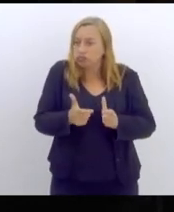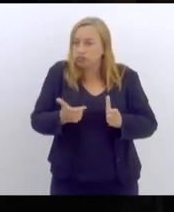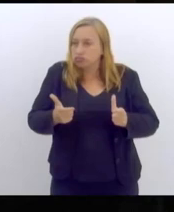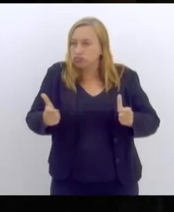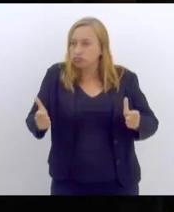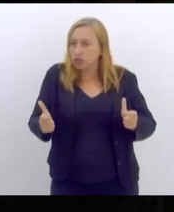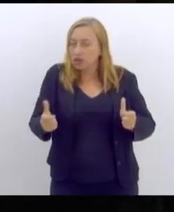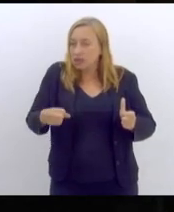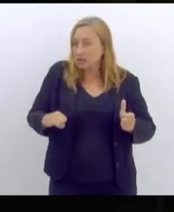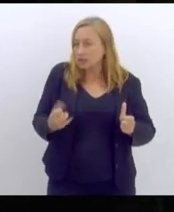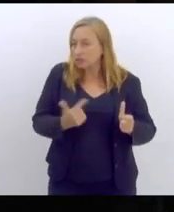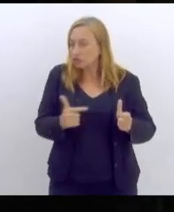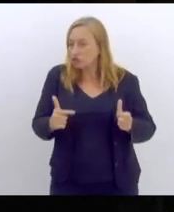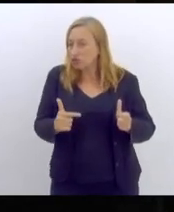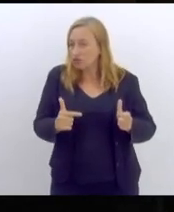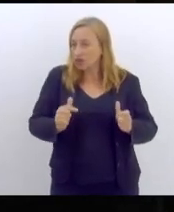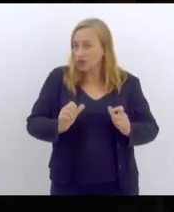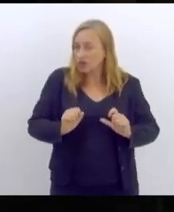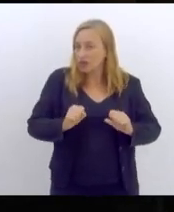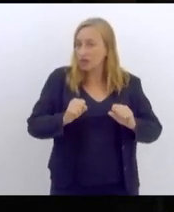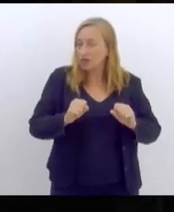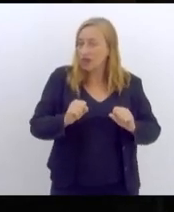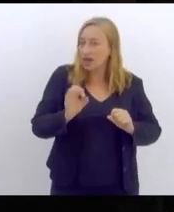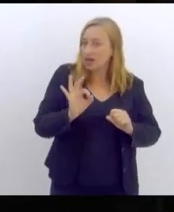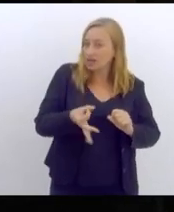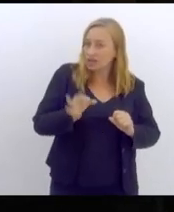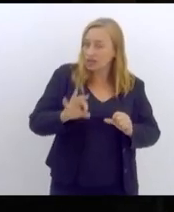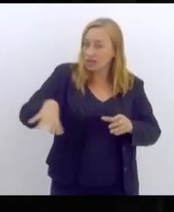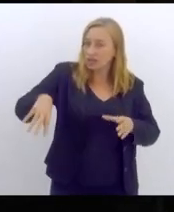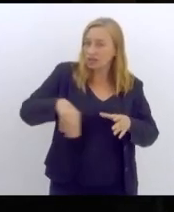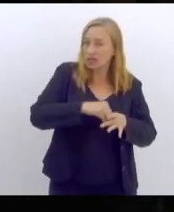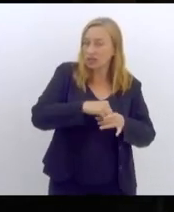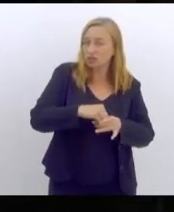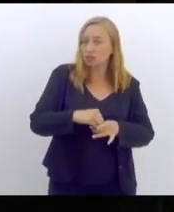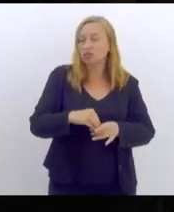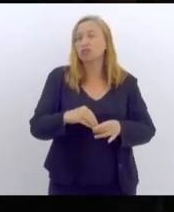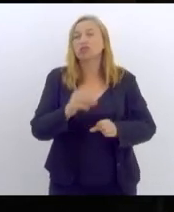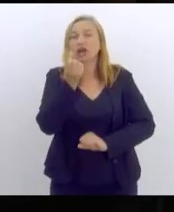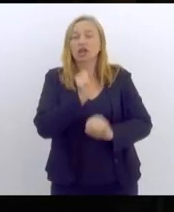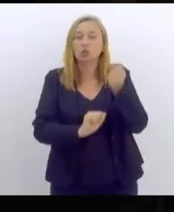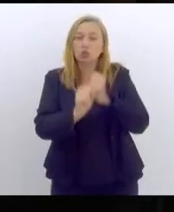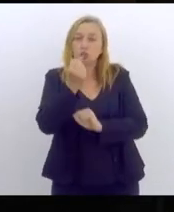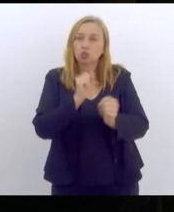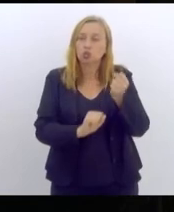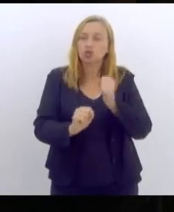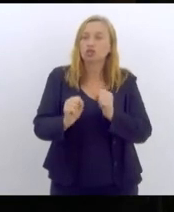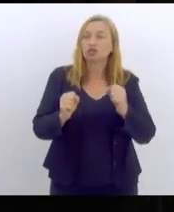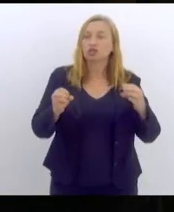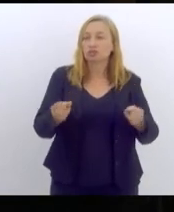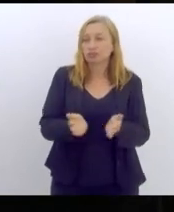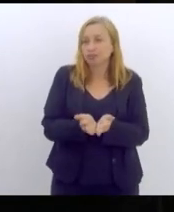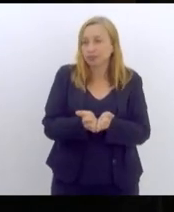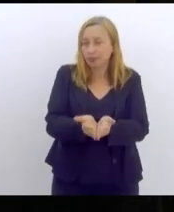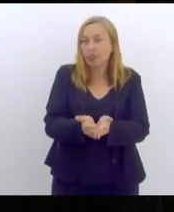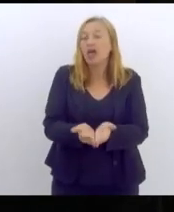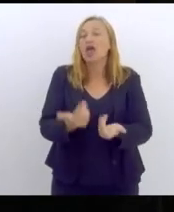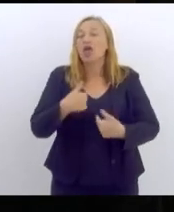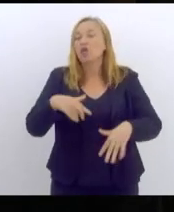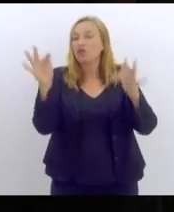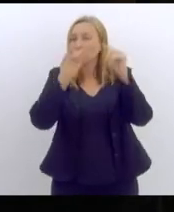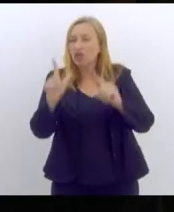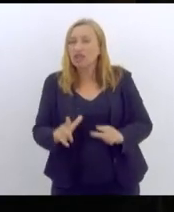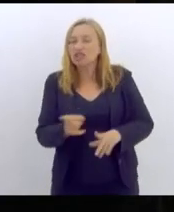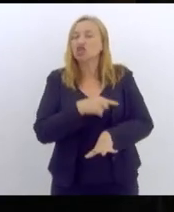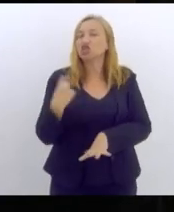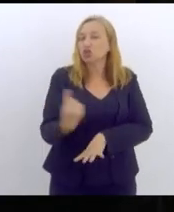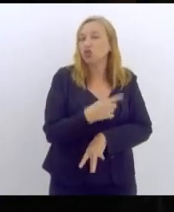econômico se não houver essa garantia da demanda dentro da indústria naval, né? E eu fico muito feliz de ver que